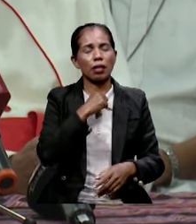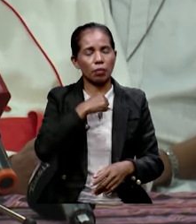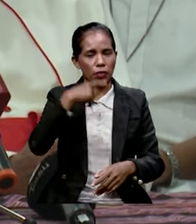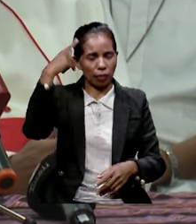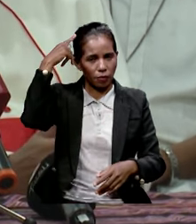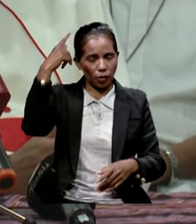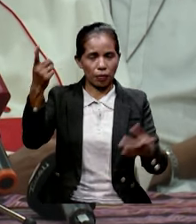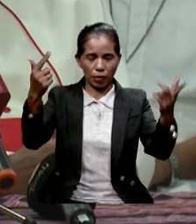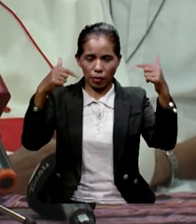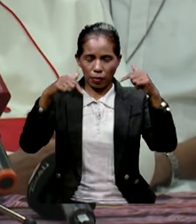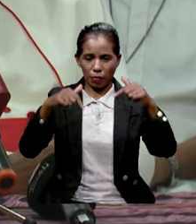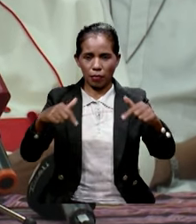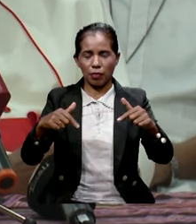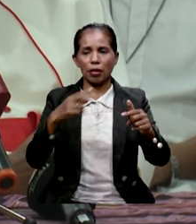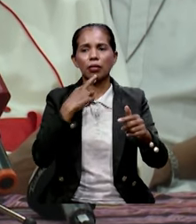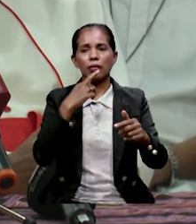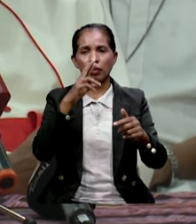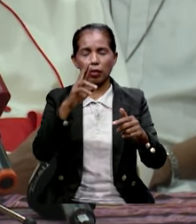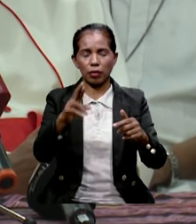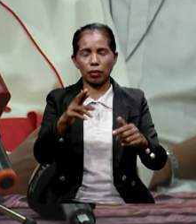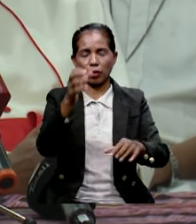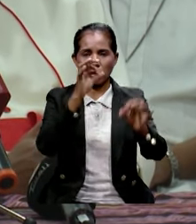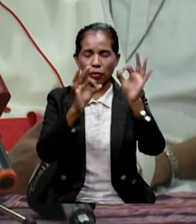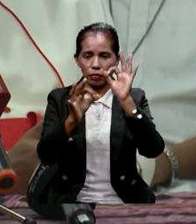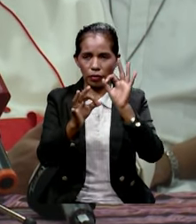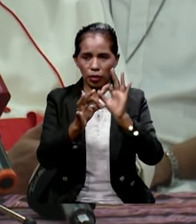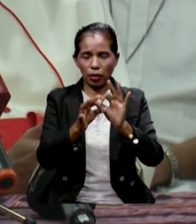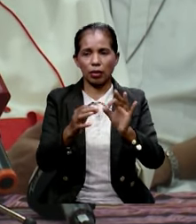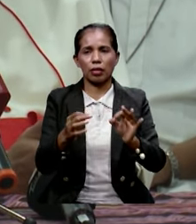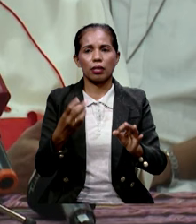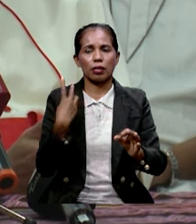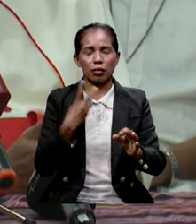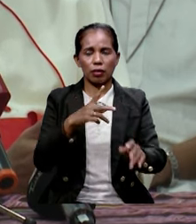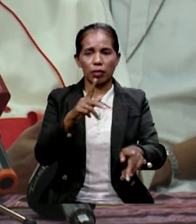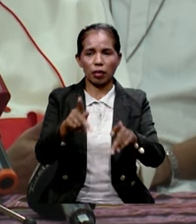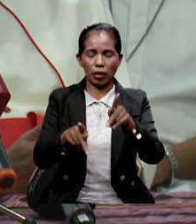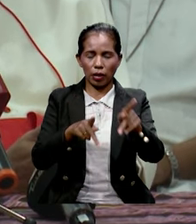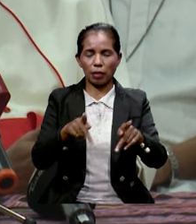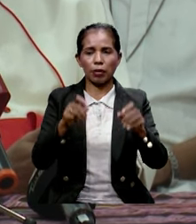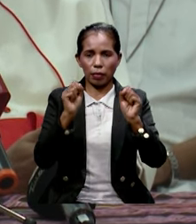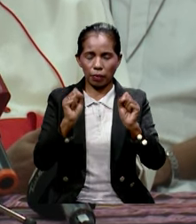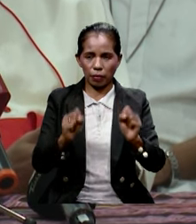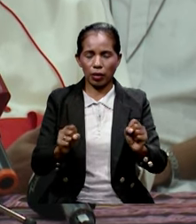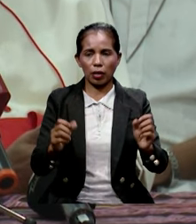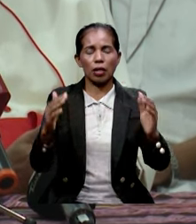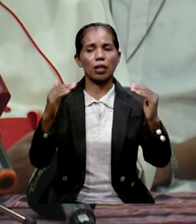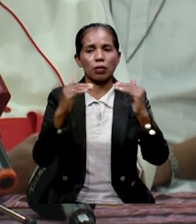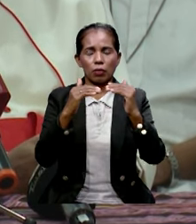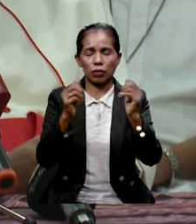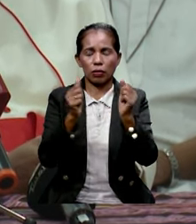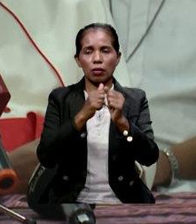e recomenda e sabe que será feito, para que o povo possa encontrar o Papa e o